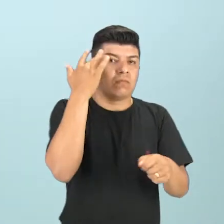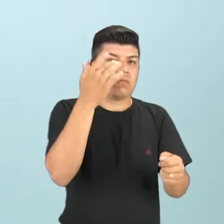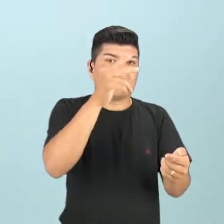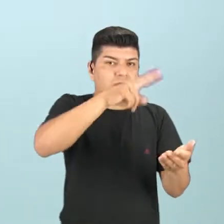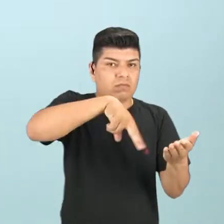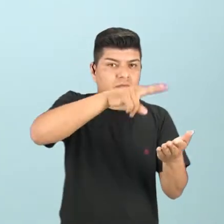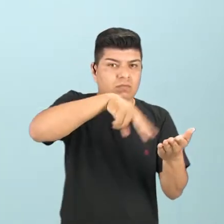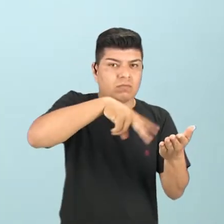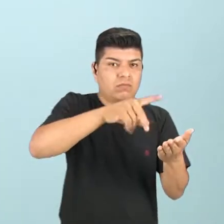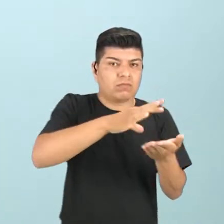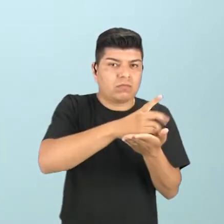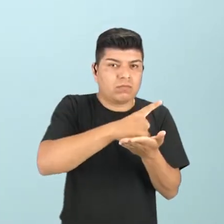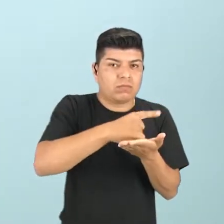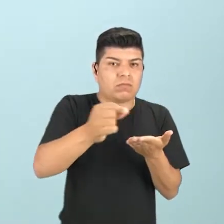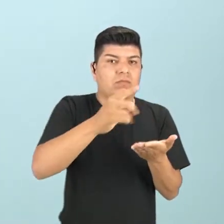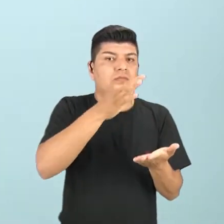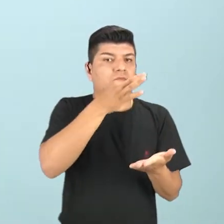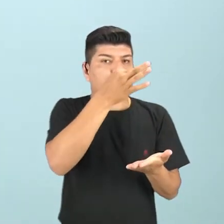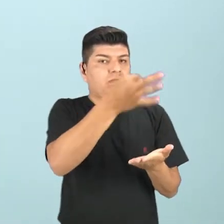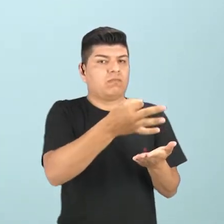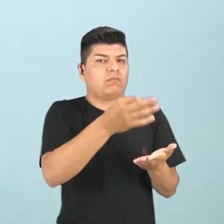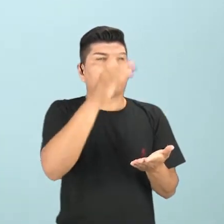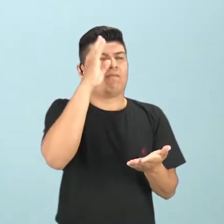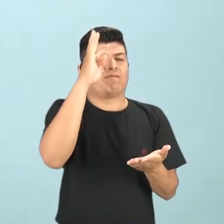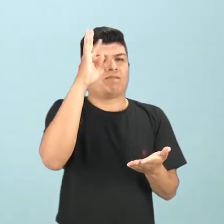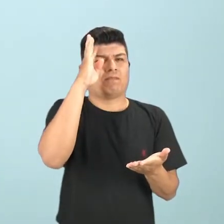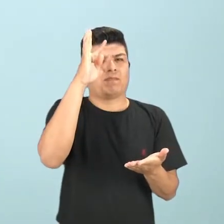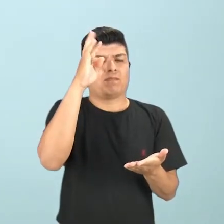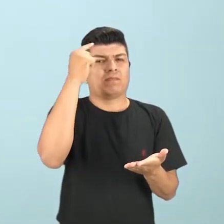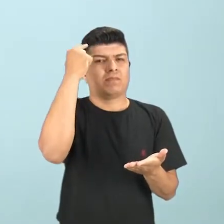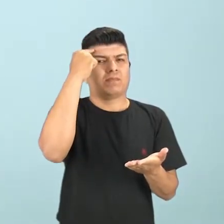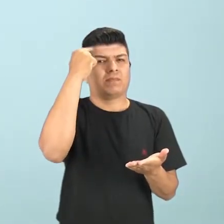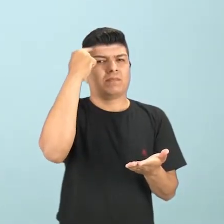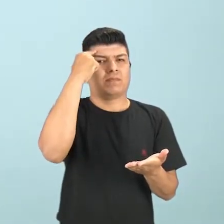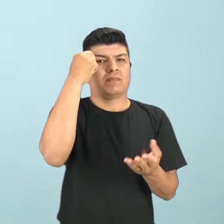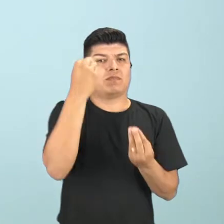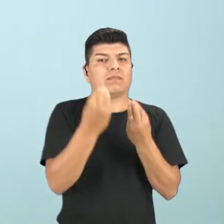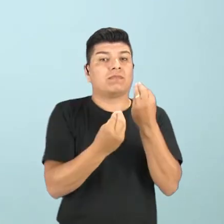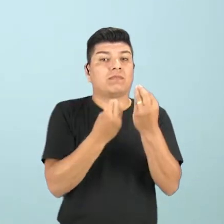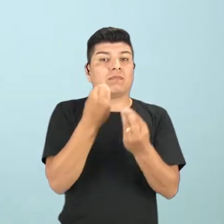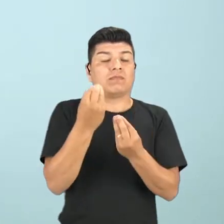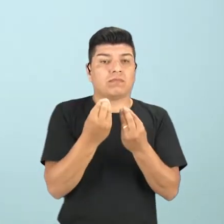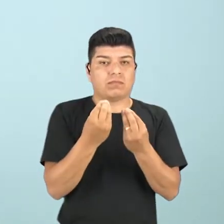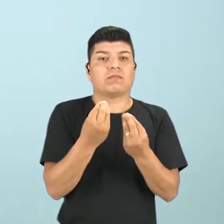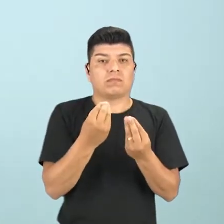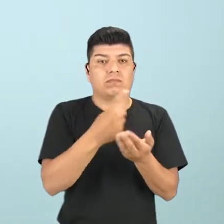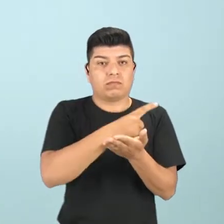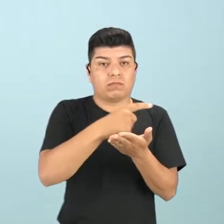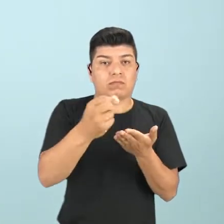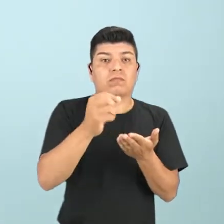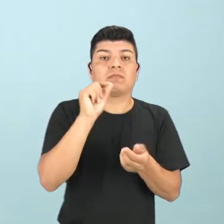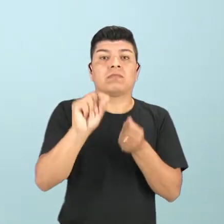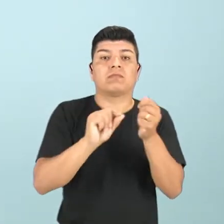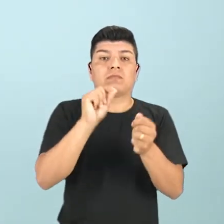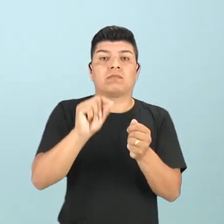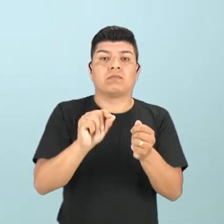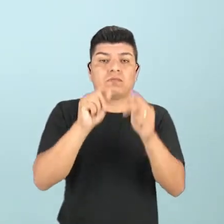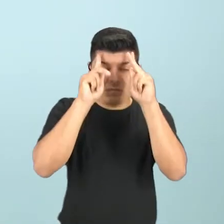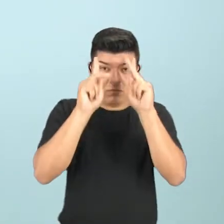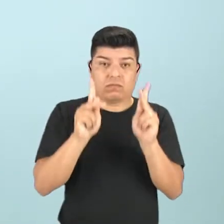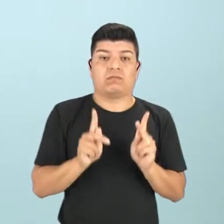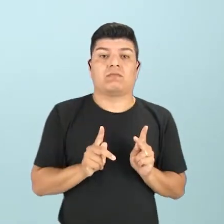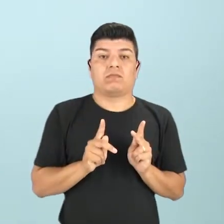de opinião e ela começa a refletir sobre aquilo. Pensar no posicionamento. Artigo de opinião é a questão de